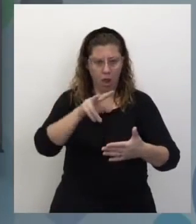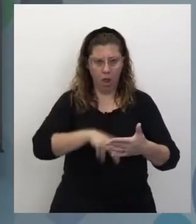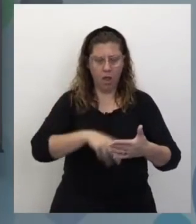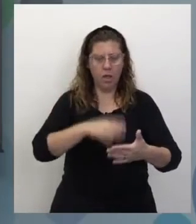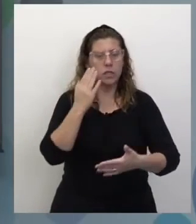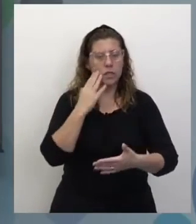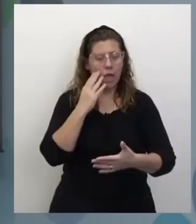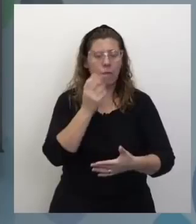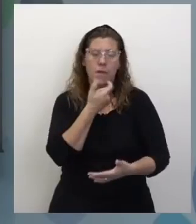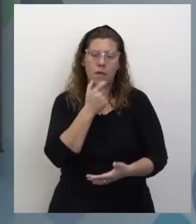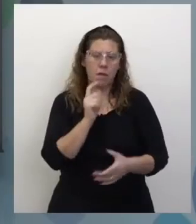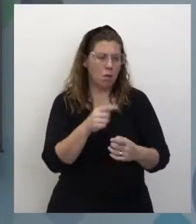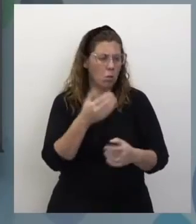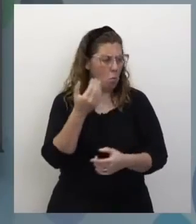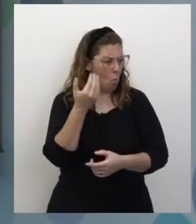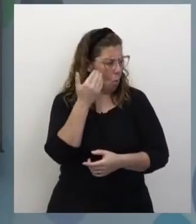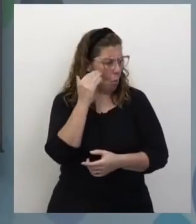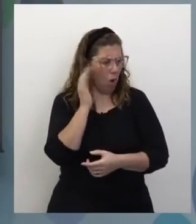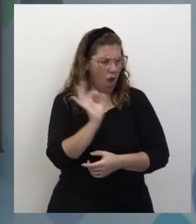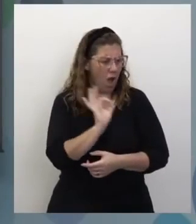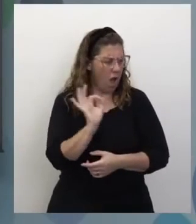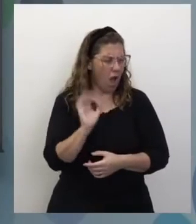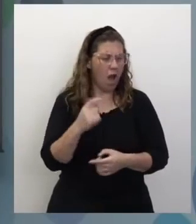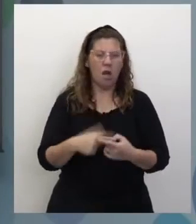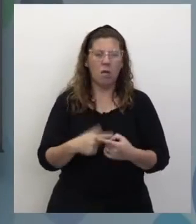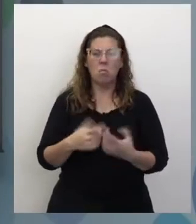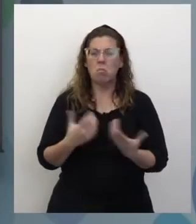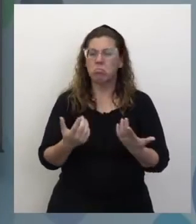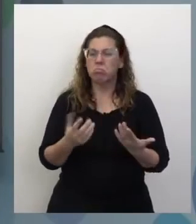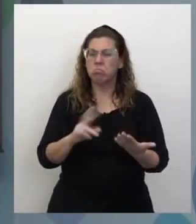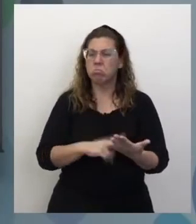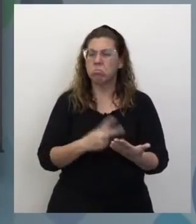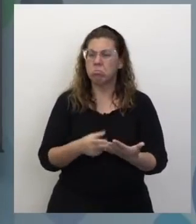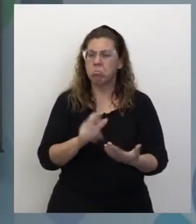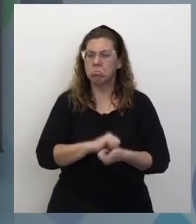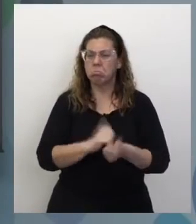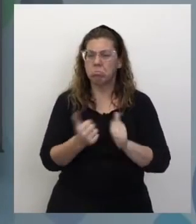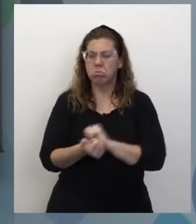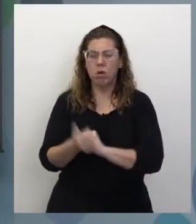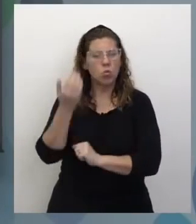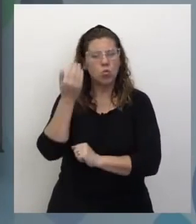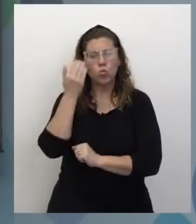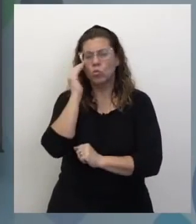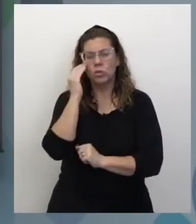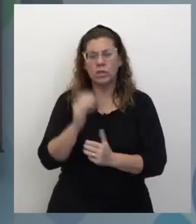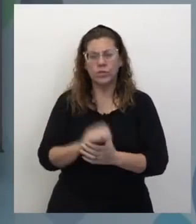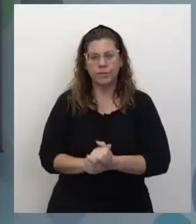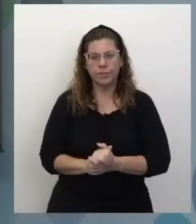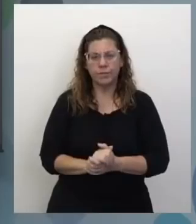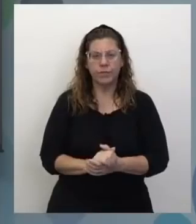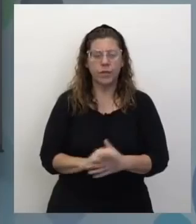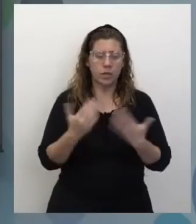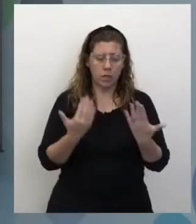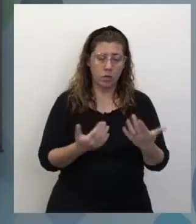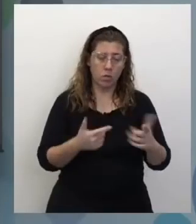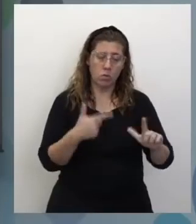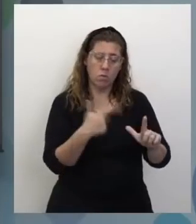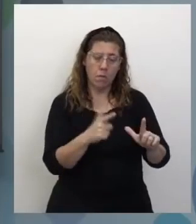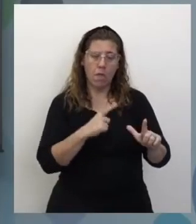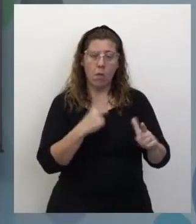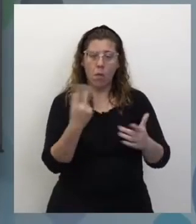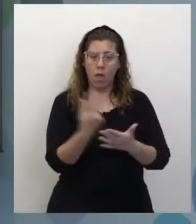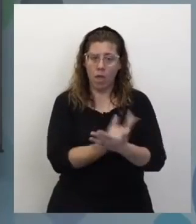saber inglês, mas ela não entendeu o processo de você passar do português para o inglês. Então, o meme, quando ele está com erro, na verdade o erro